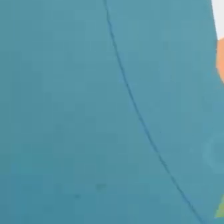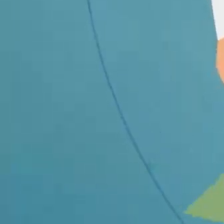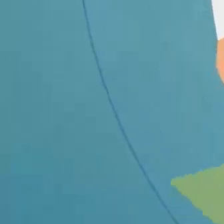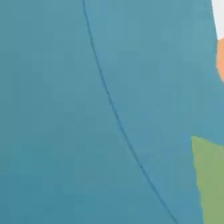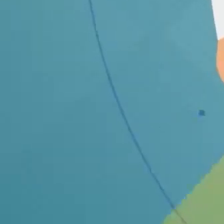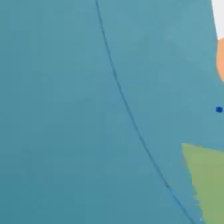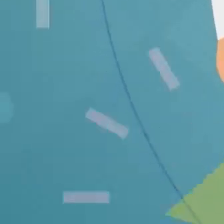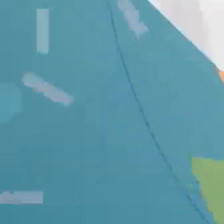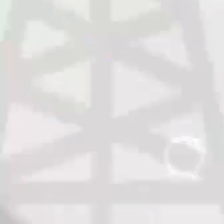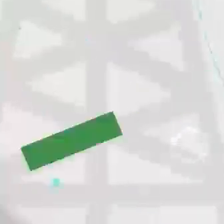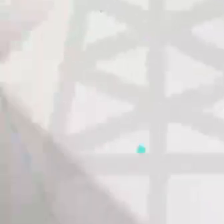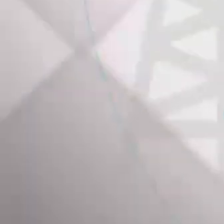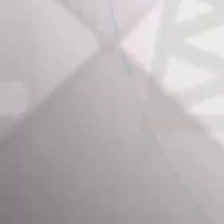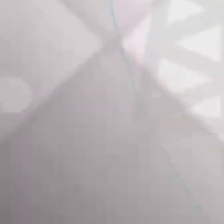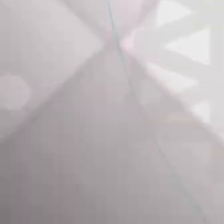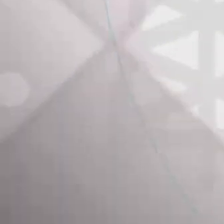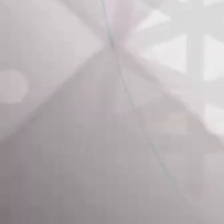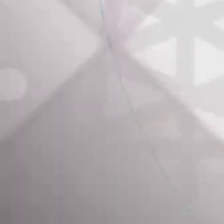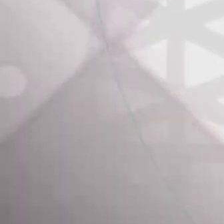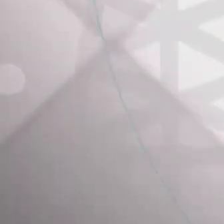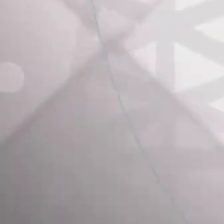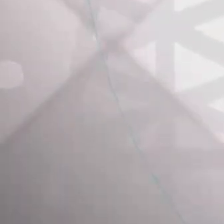E aí